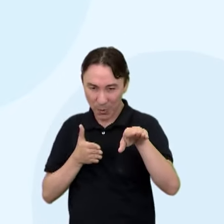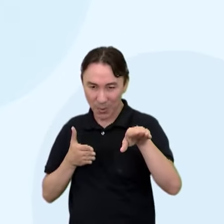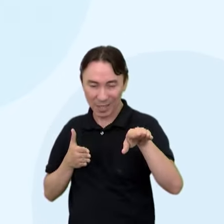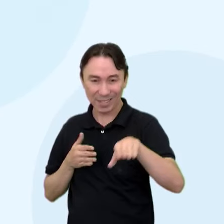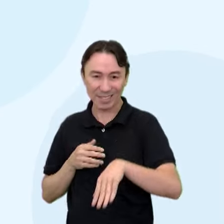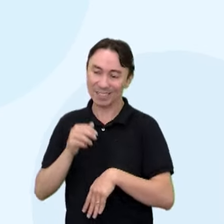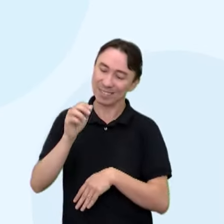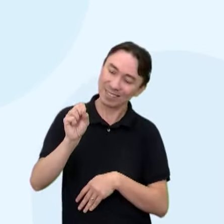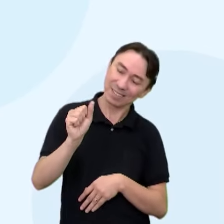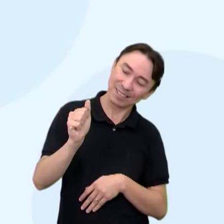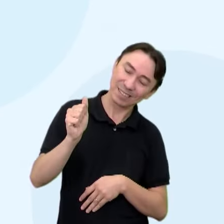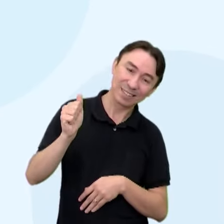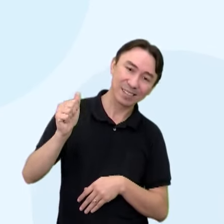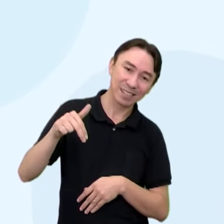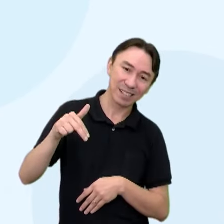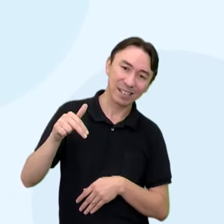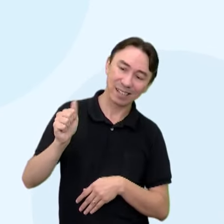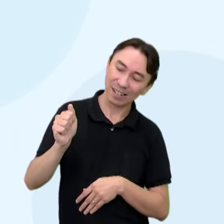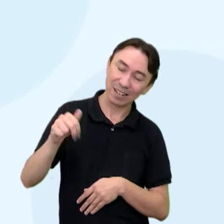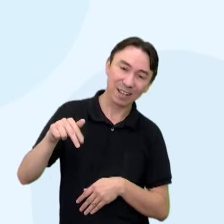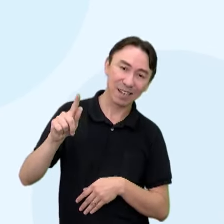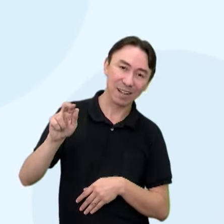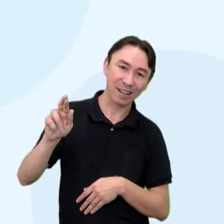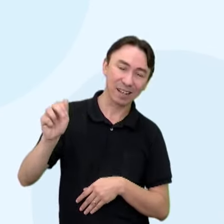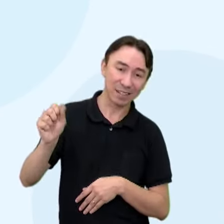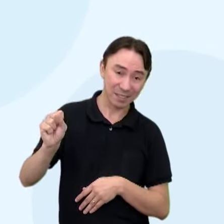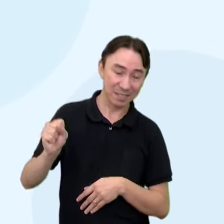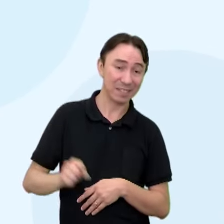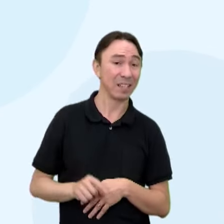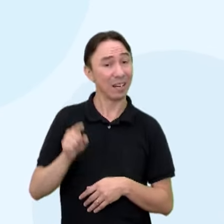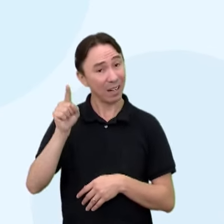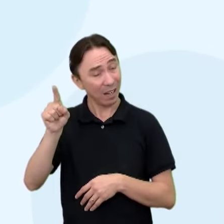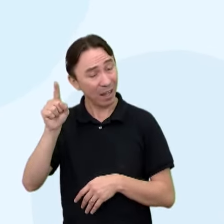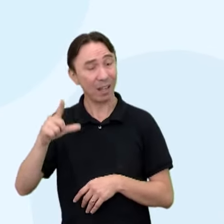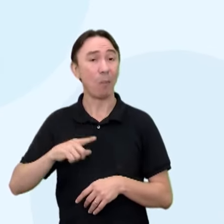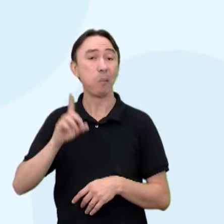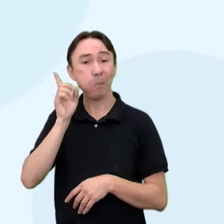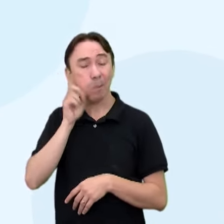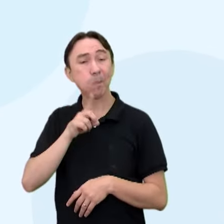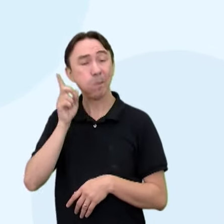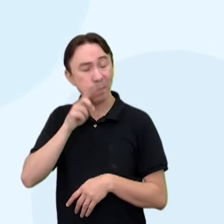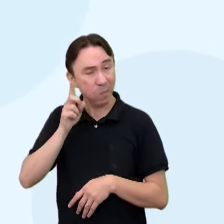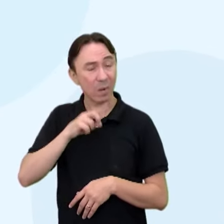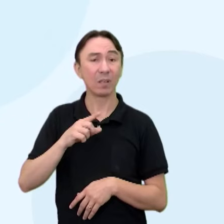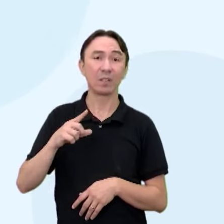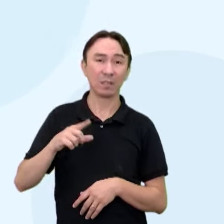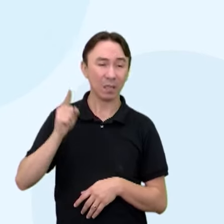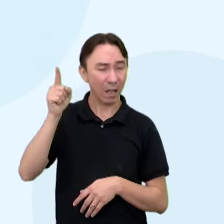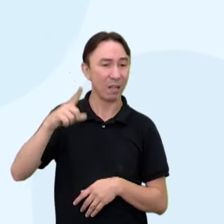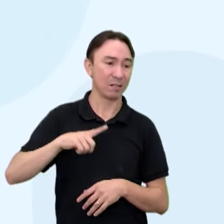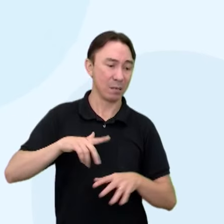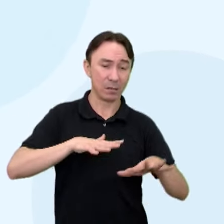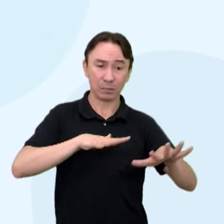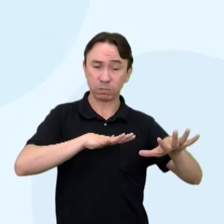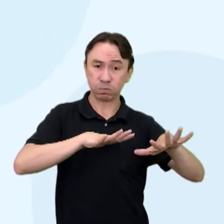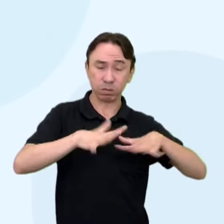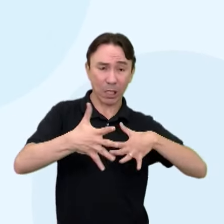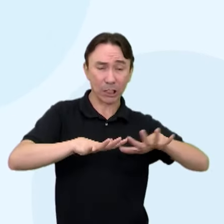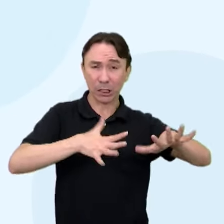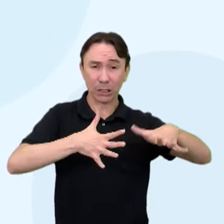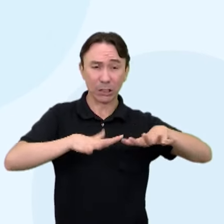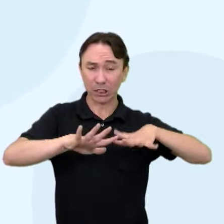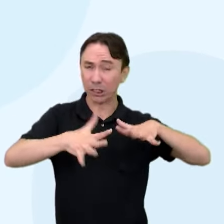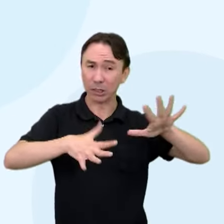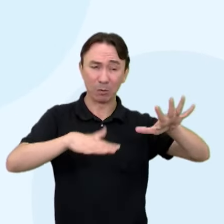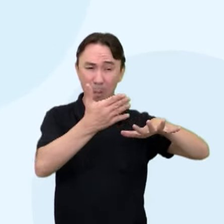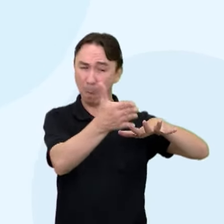na região lá da Califórnia, né? São Francisco sofreu um processo de tremor no início do século XX, né, que matou aí